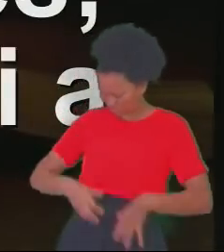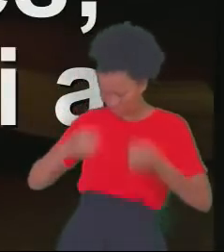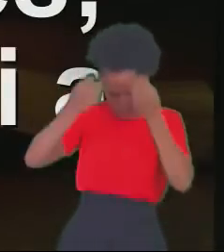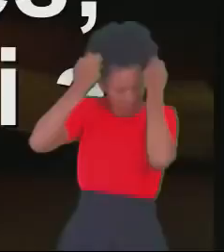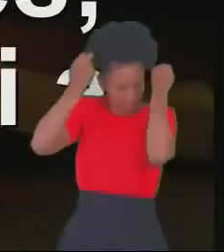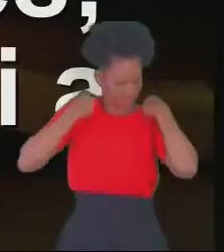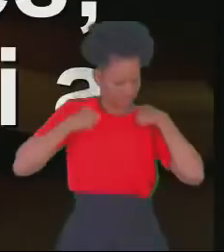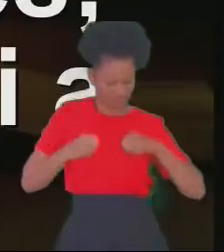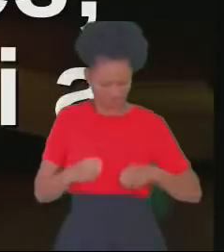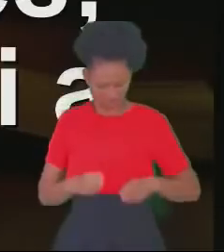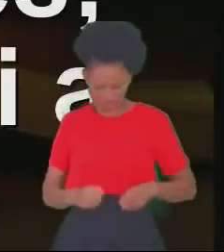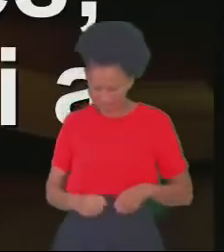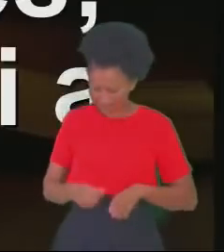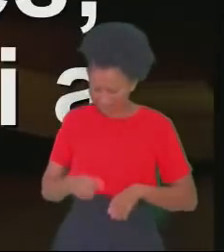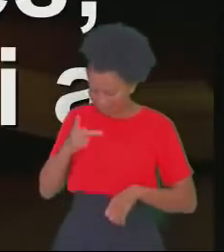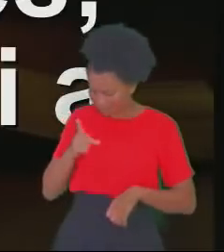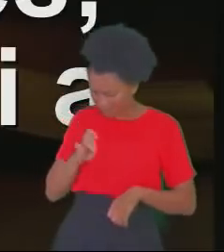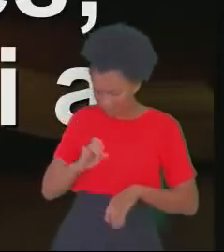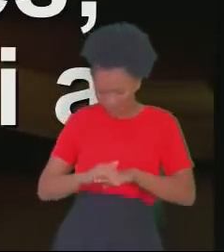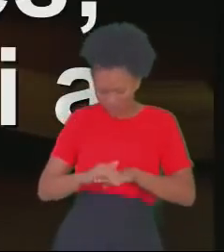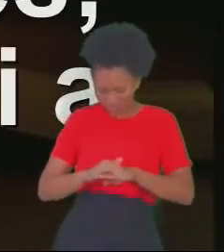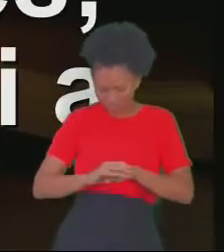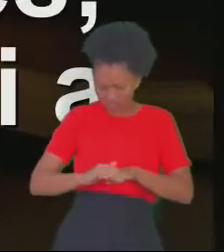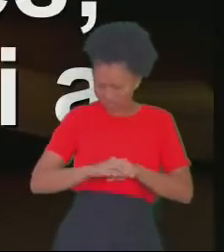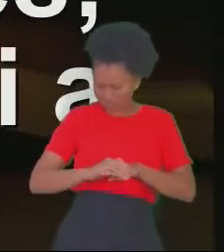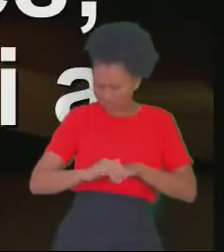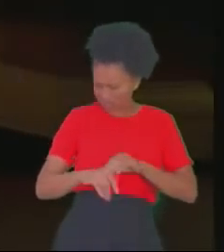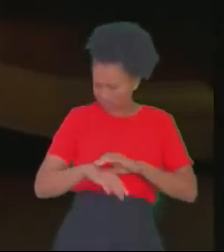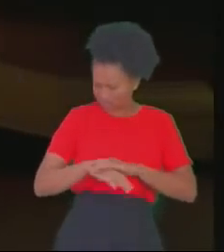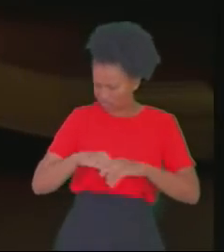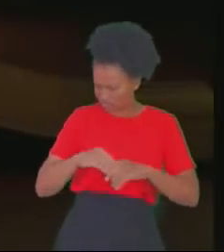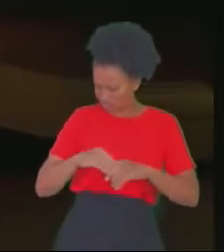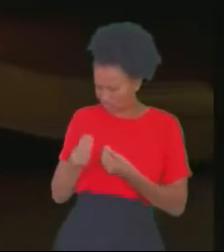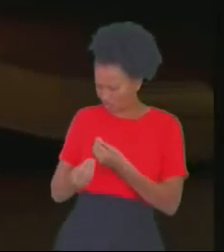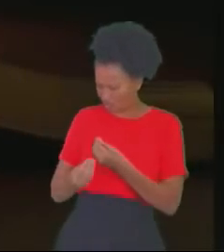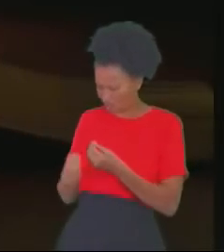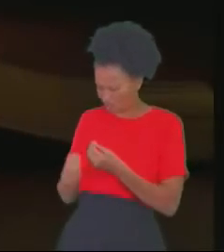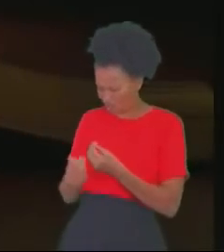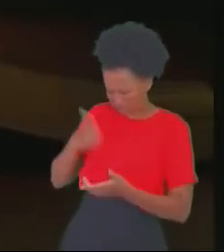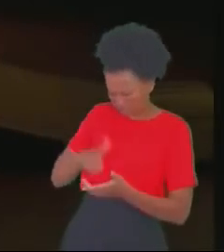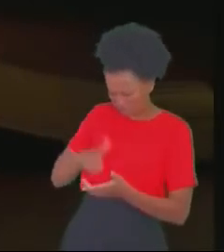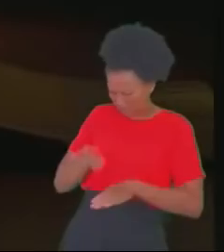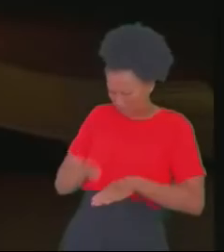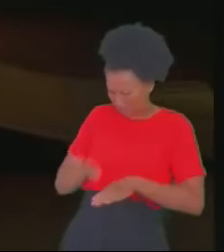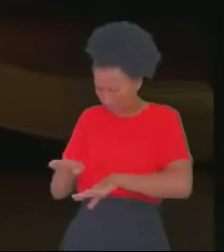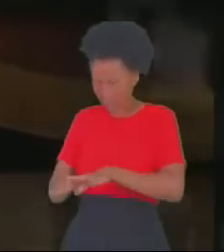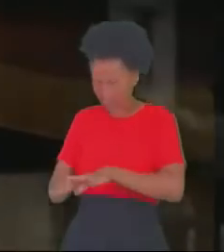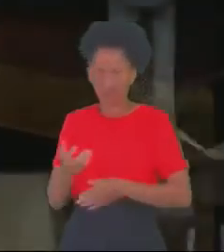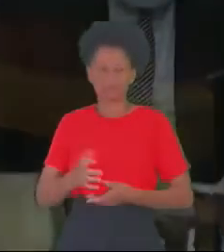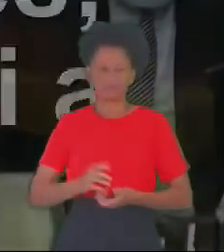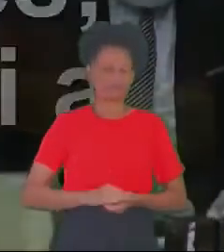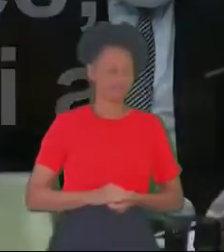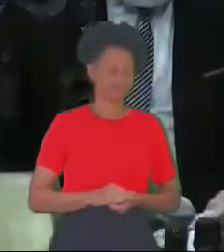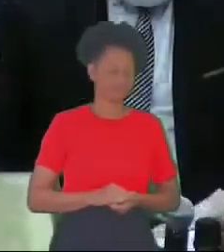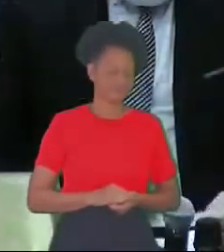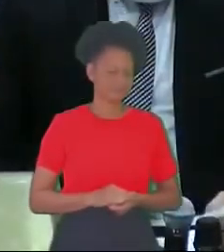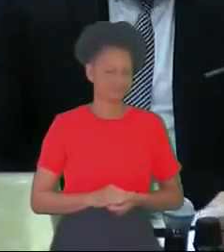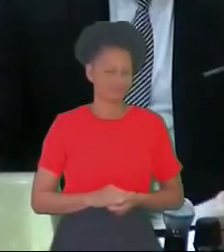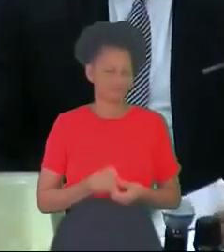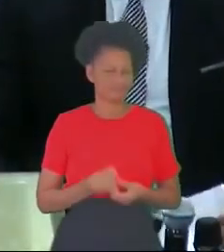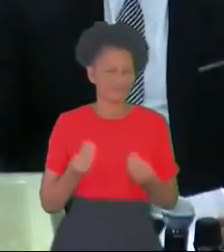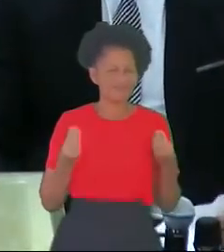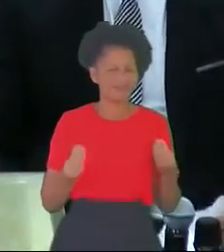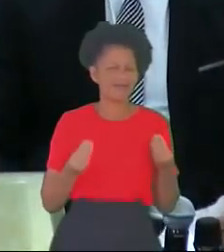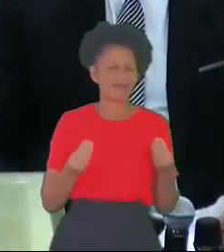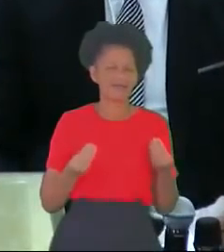Já lavei os meus pés. Como os tornarei a sujar? Olha, irmão, já pensou? A noiva